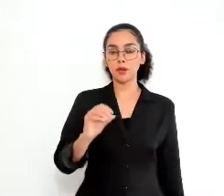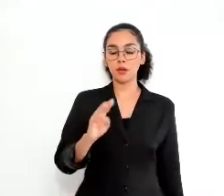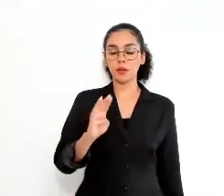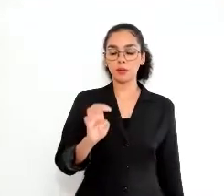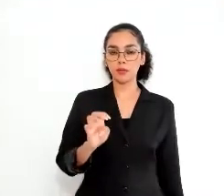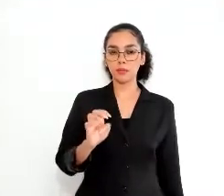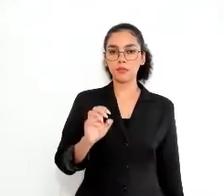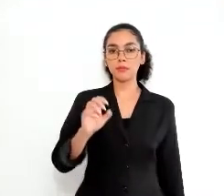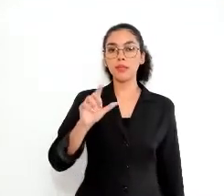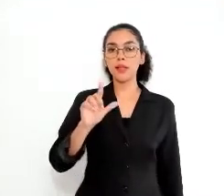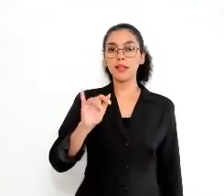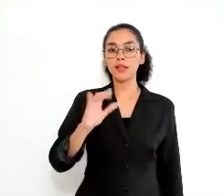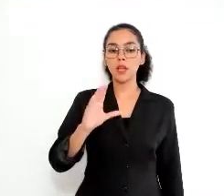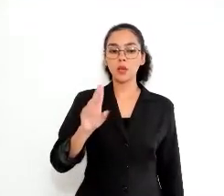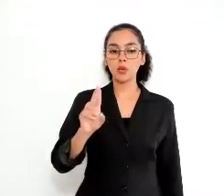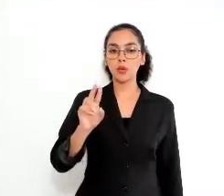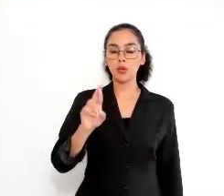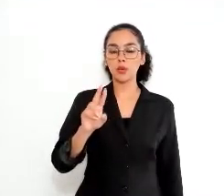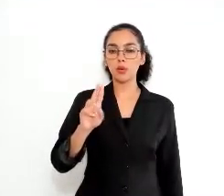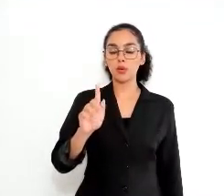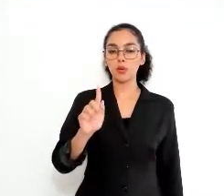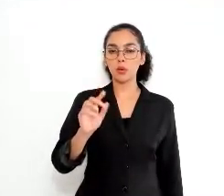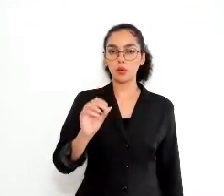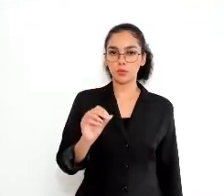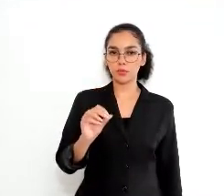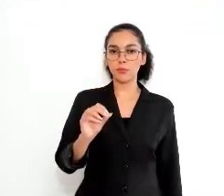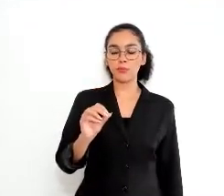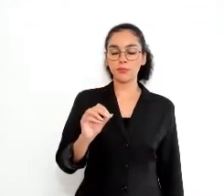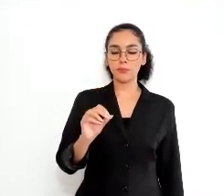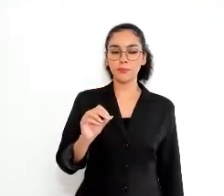Ferreira Nunes, com quem